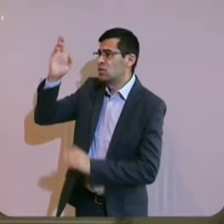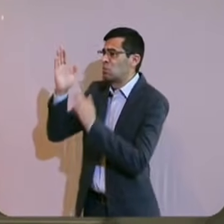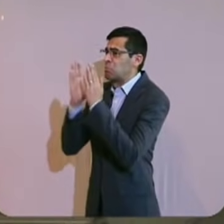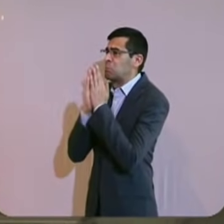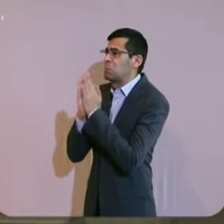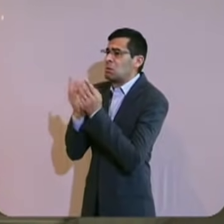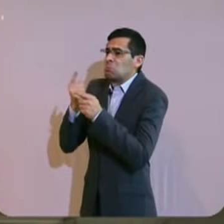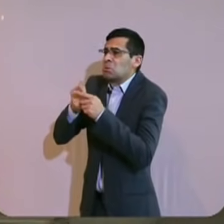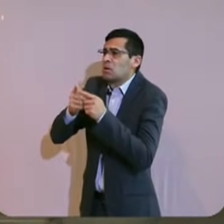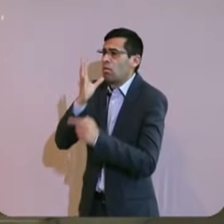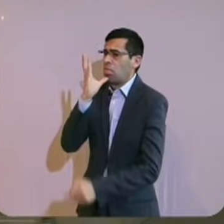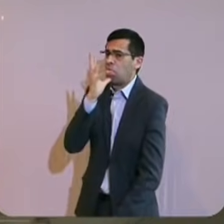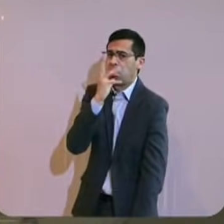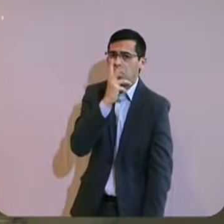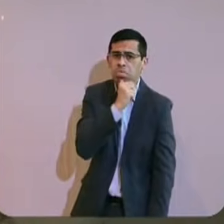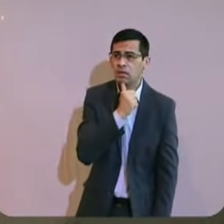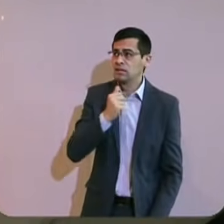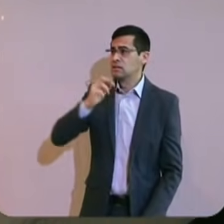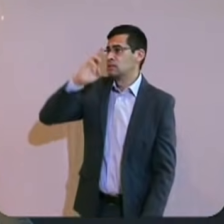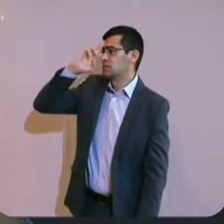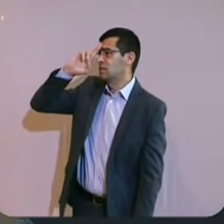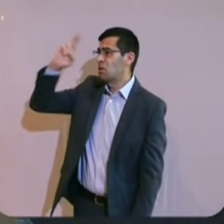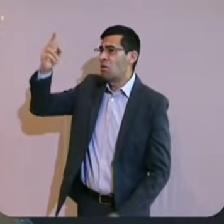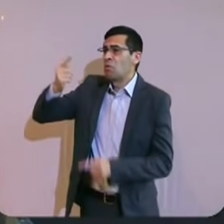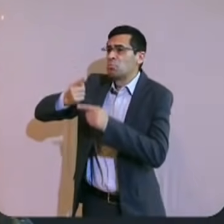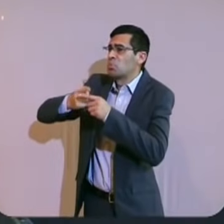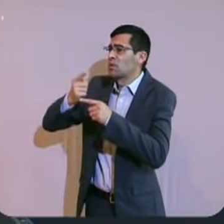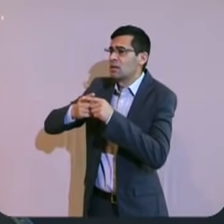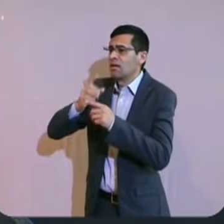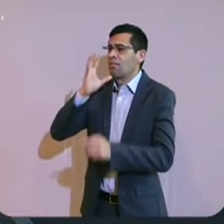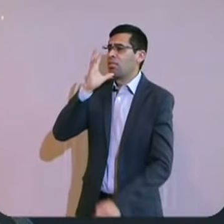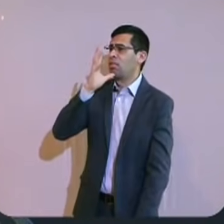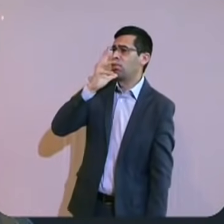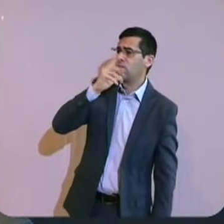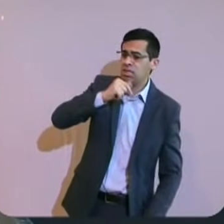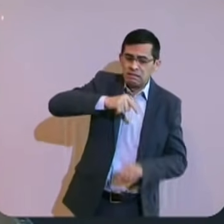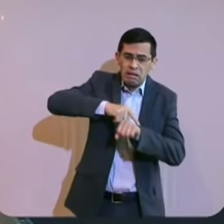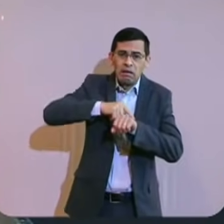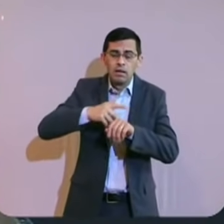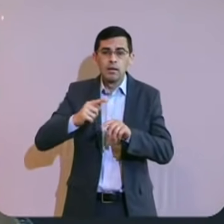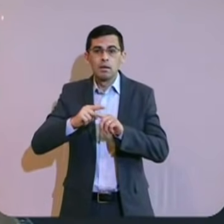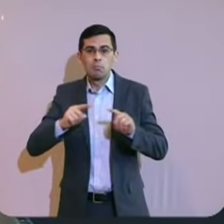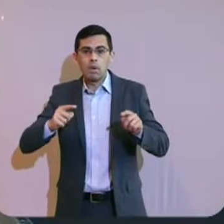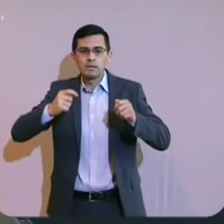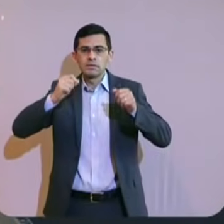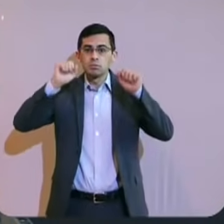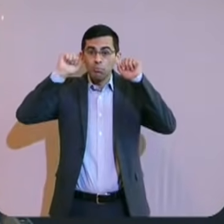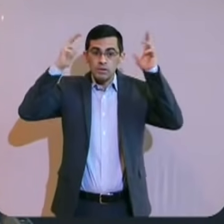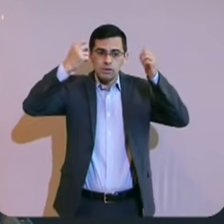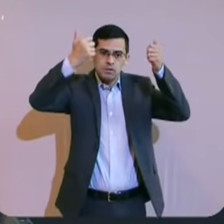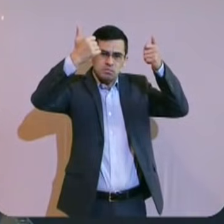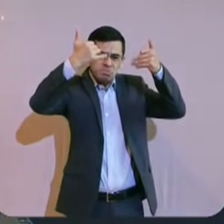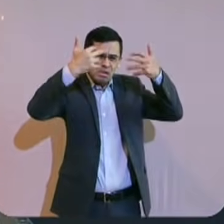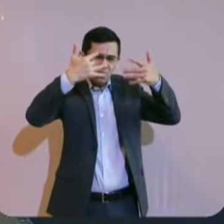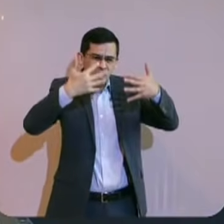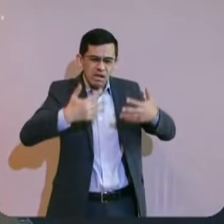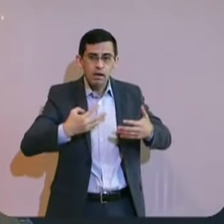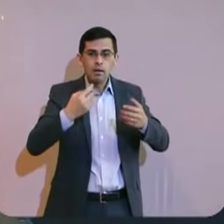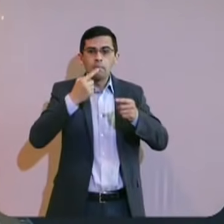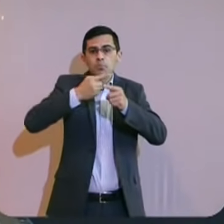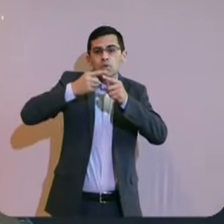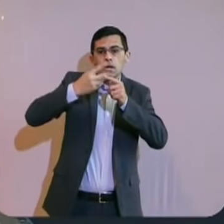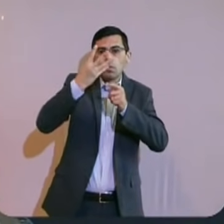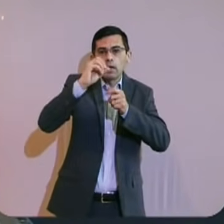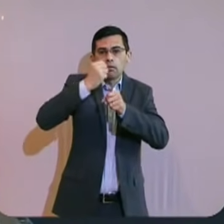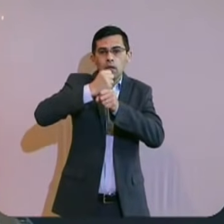demorando tanto? Senhor, não é? Por que tanto tempo? E ele vai explicar por que 40 anos. E